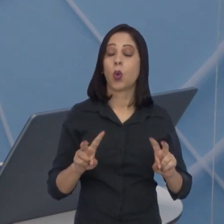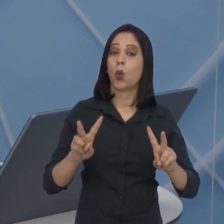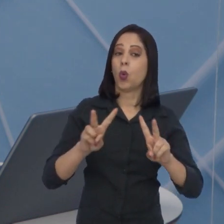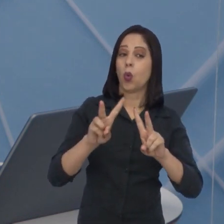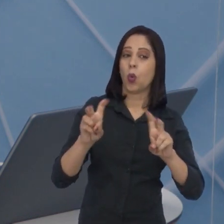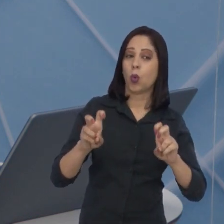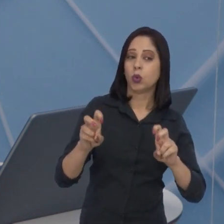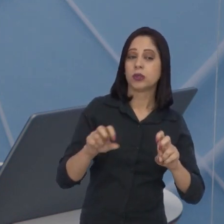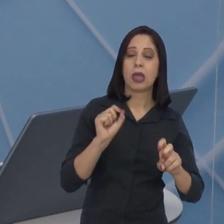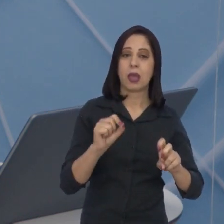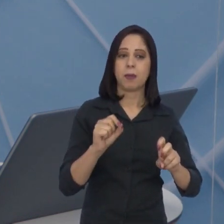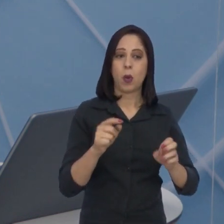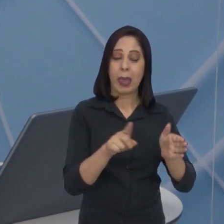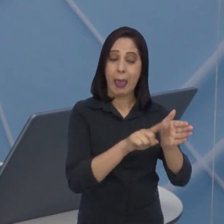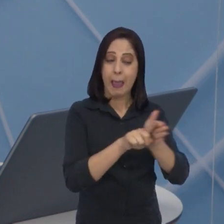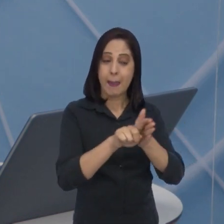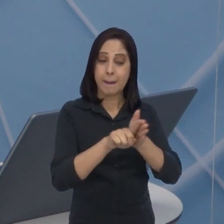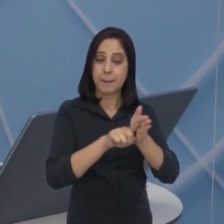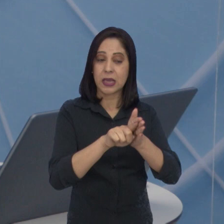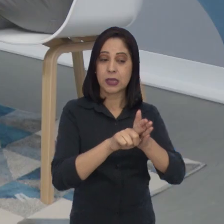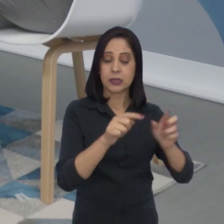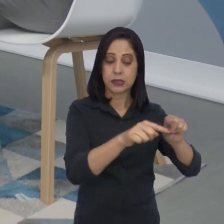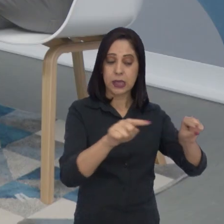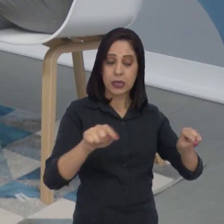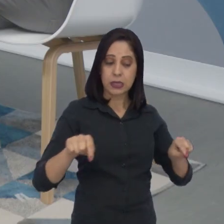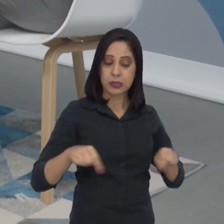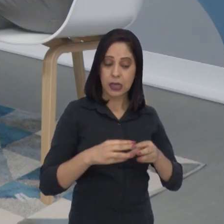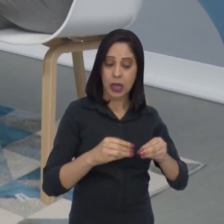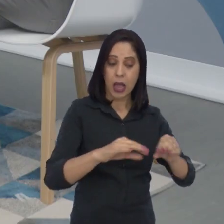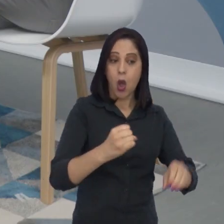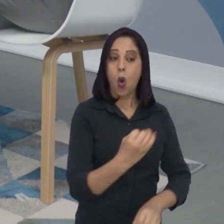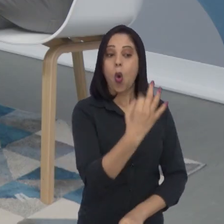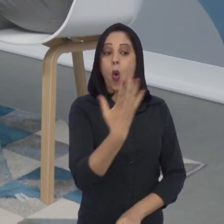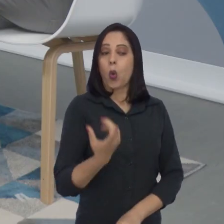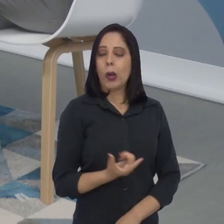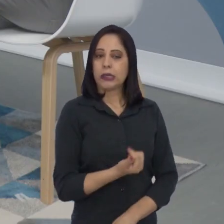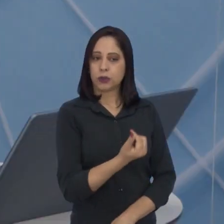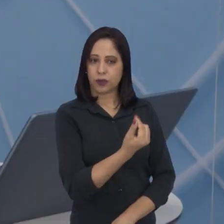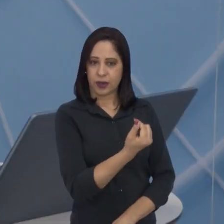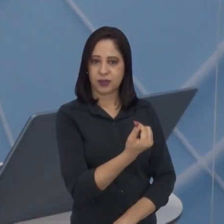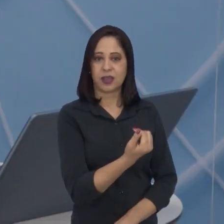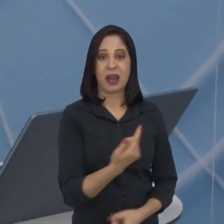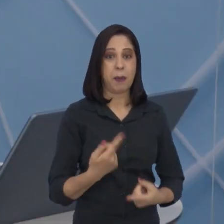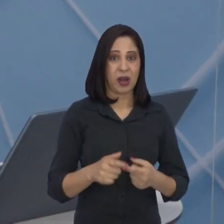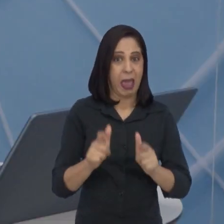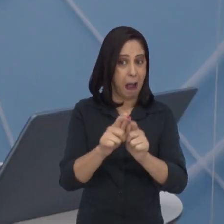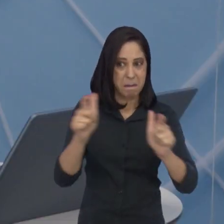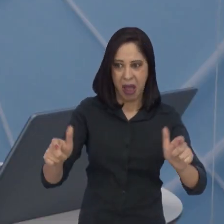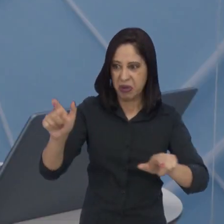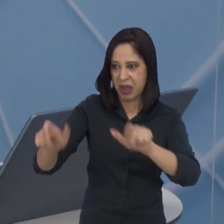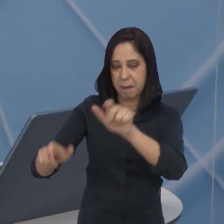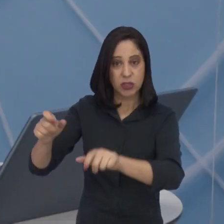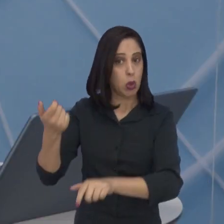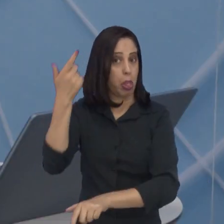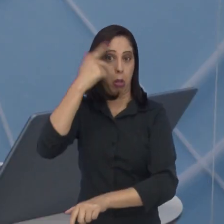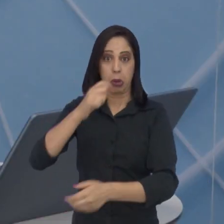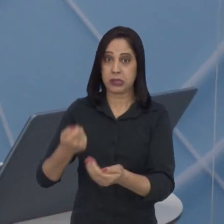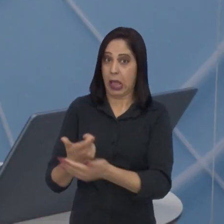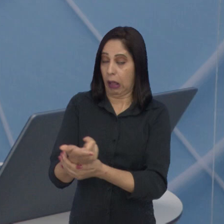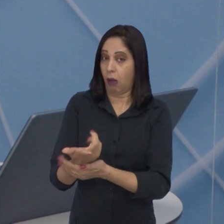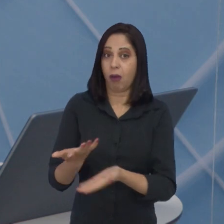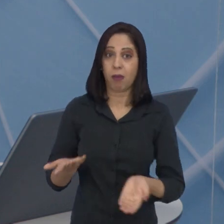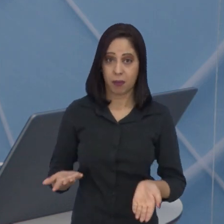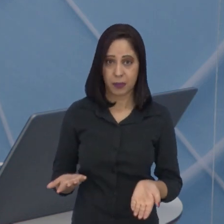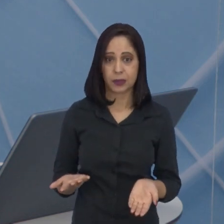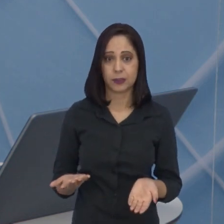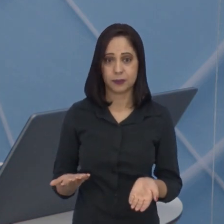especulação imobiliária, né? Realmente virou uma mercadoria de luxo, boa parte das pessoas não conseguem ter acesso e